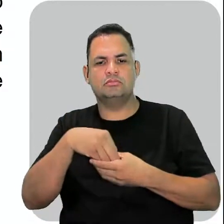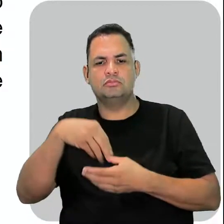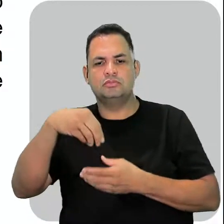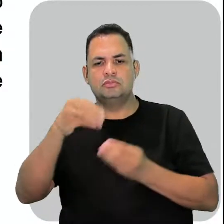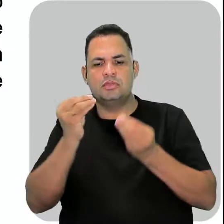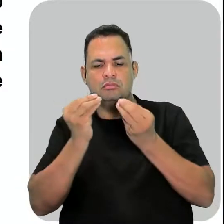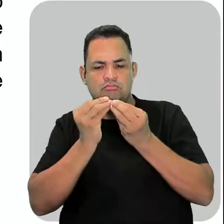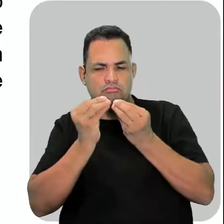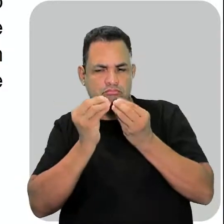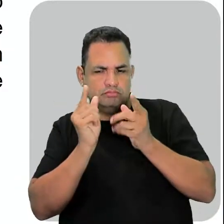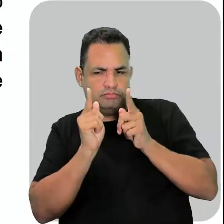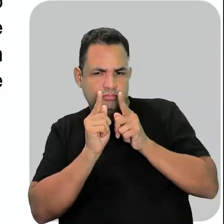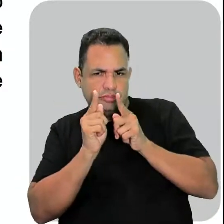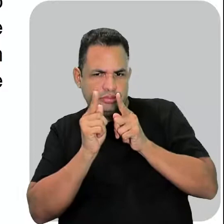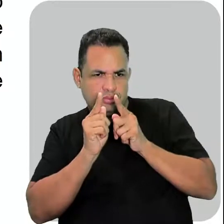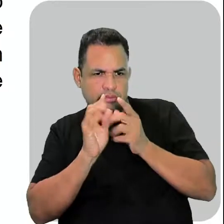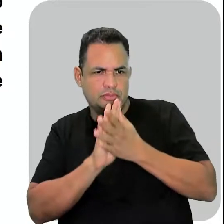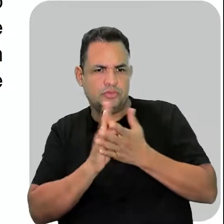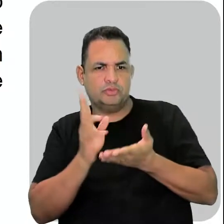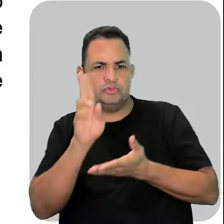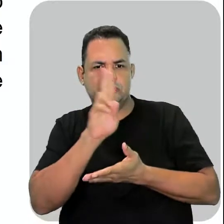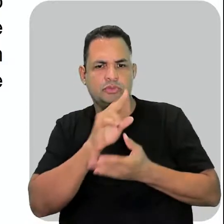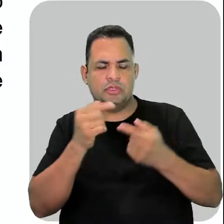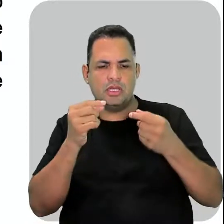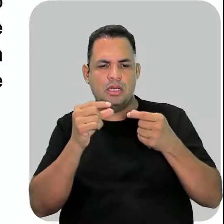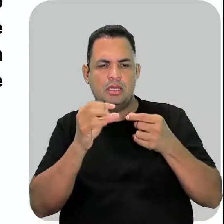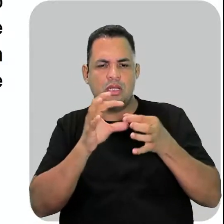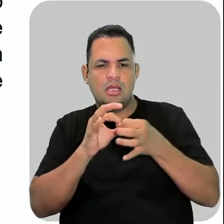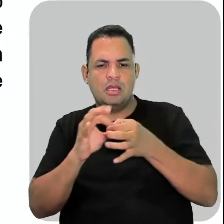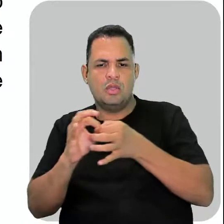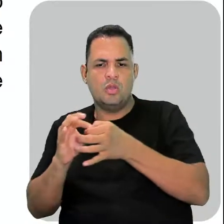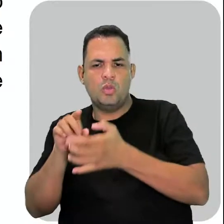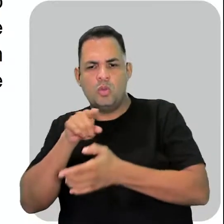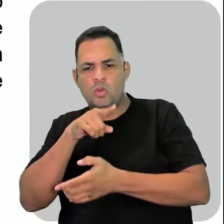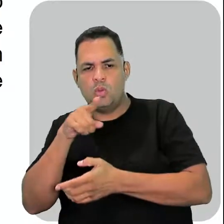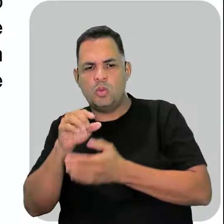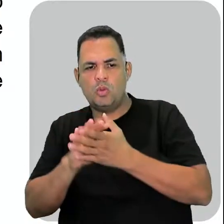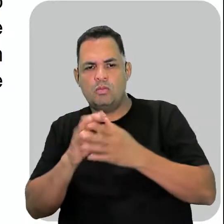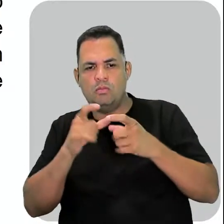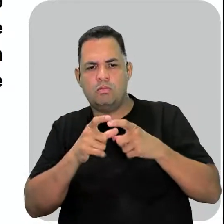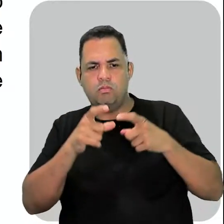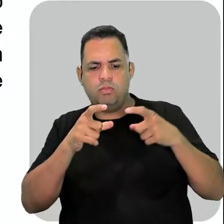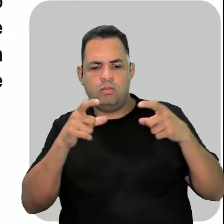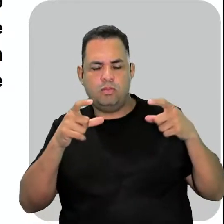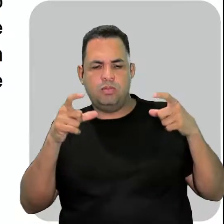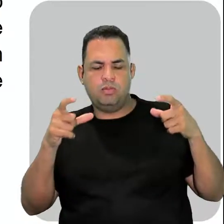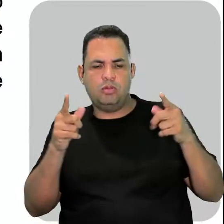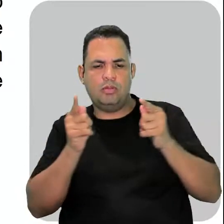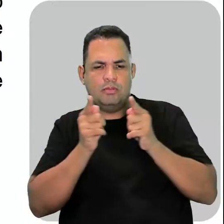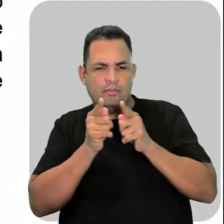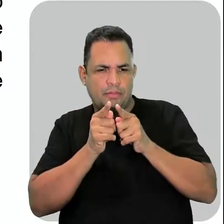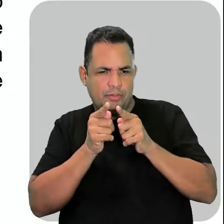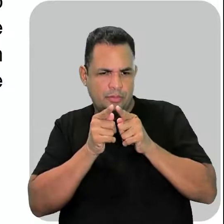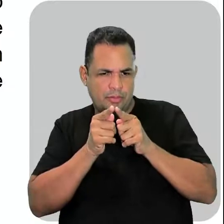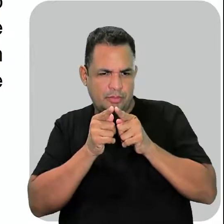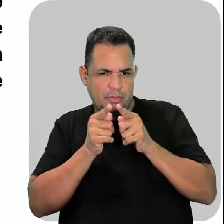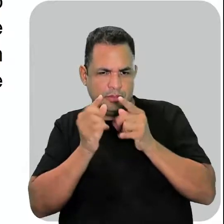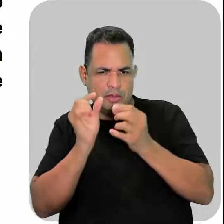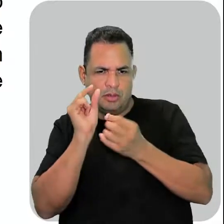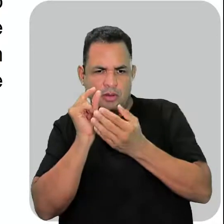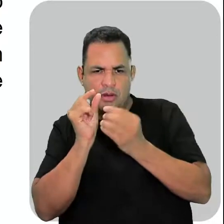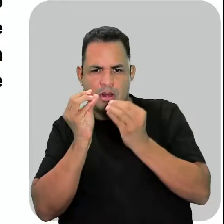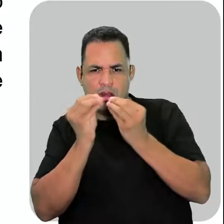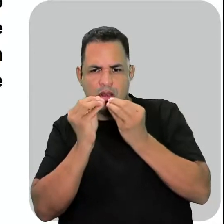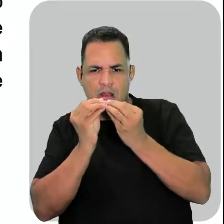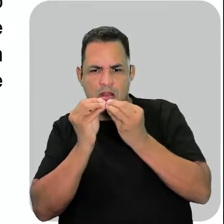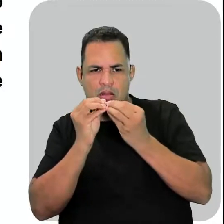monômeros, formando através de ligações sucessivas o aumento do tamanho das moléculas até